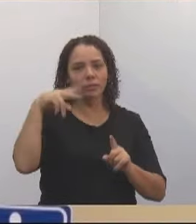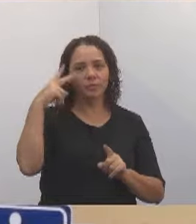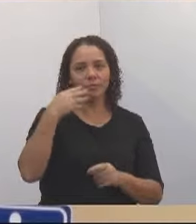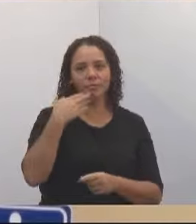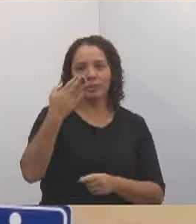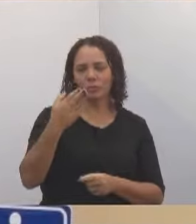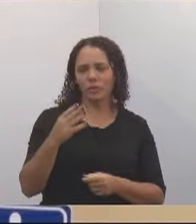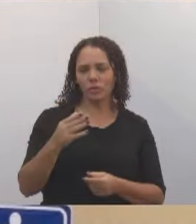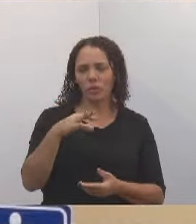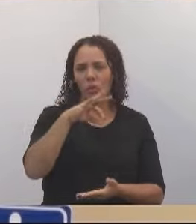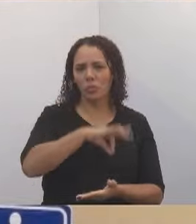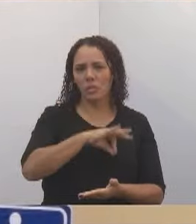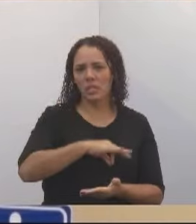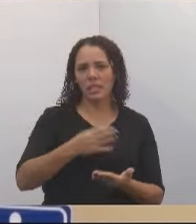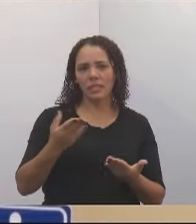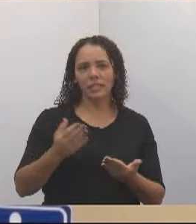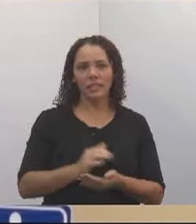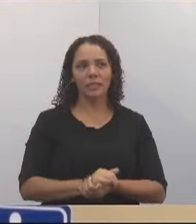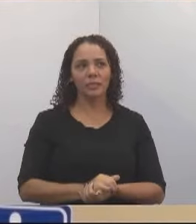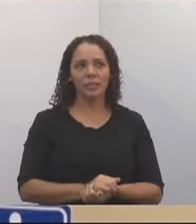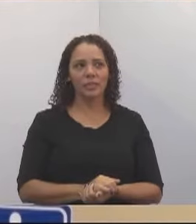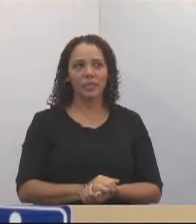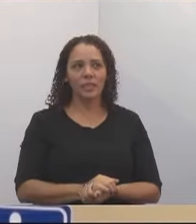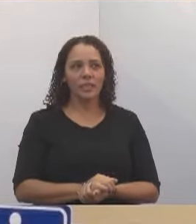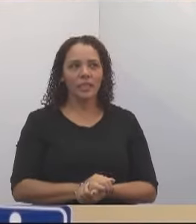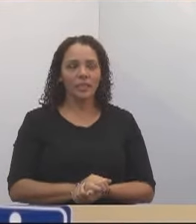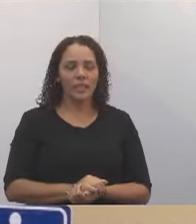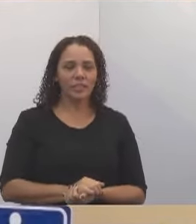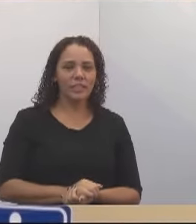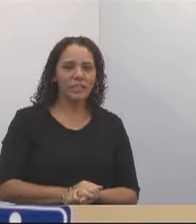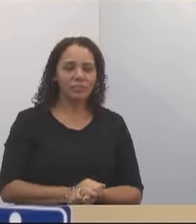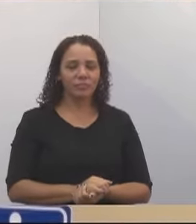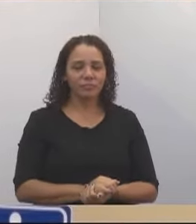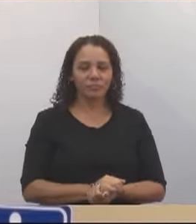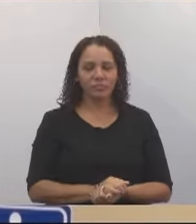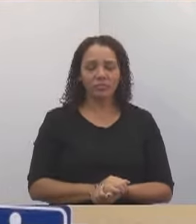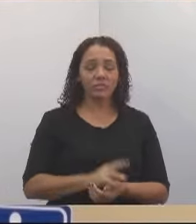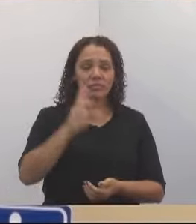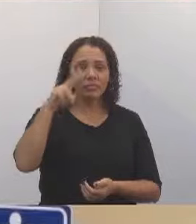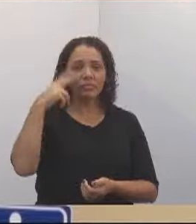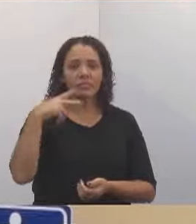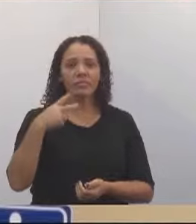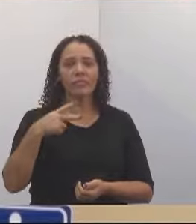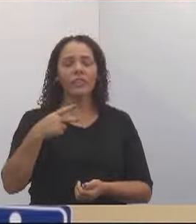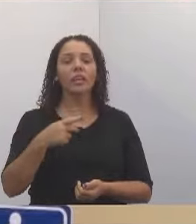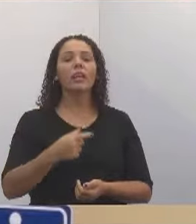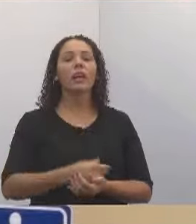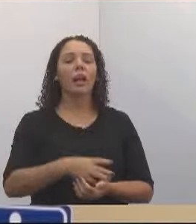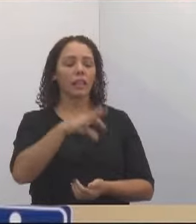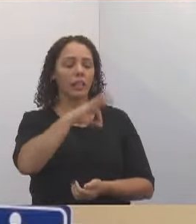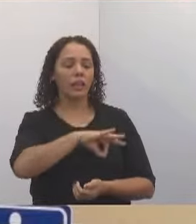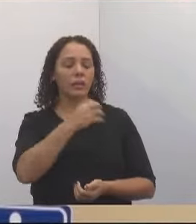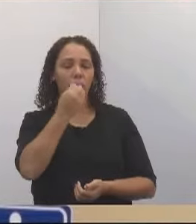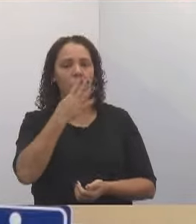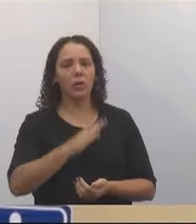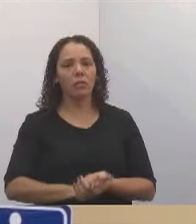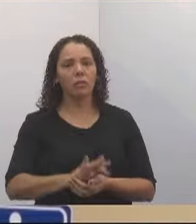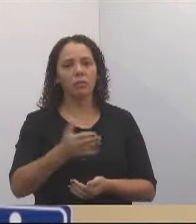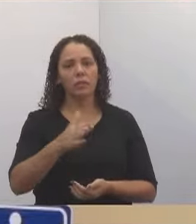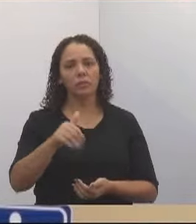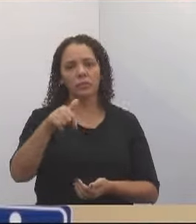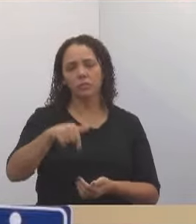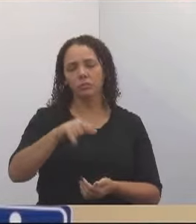né? O bruto é R$10 mil, o líquido aí passa um pouquinho de R$7.500, mas é um bom salário para o padrão